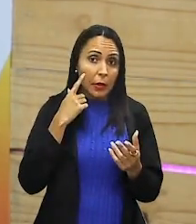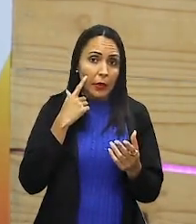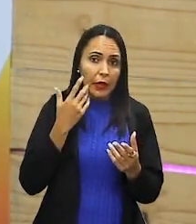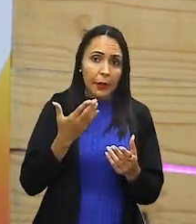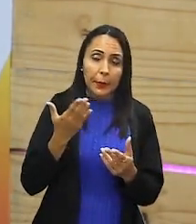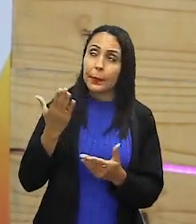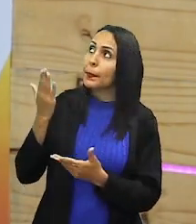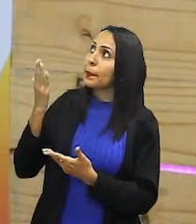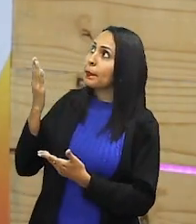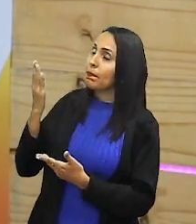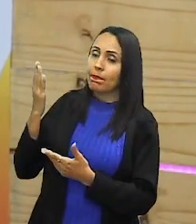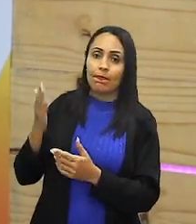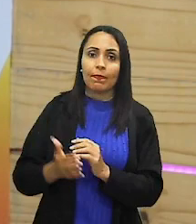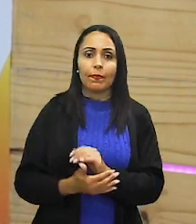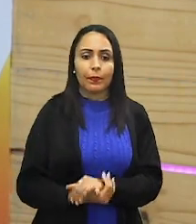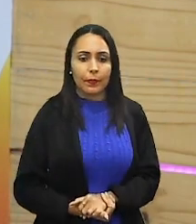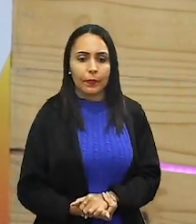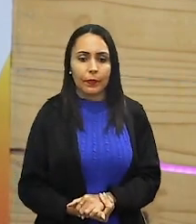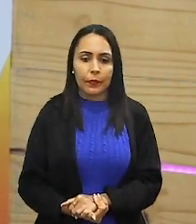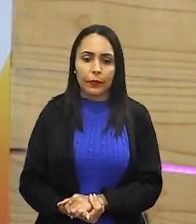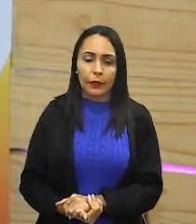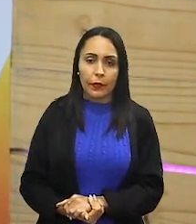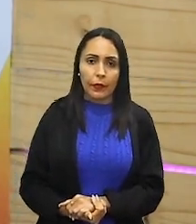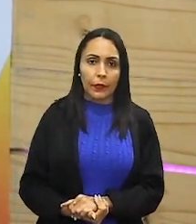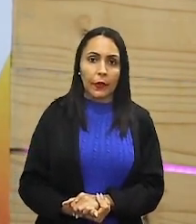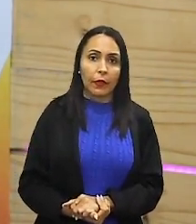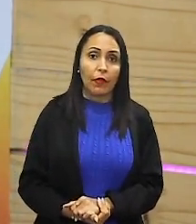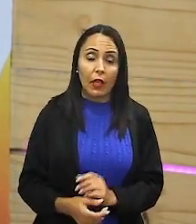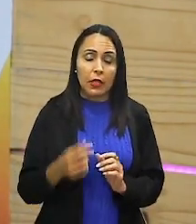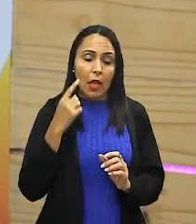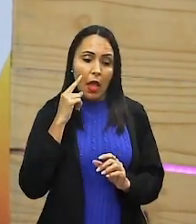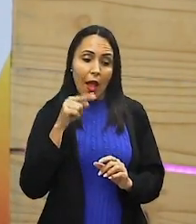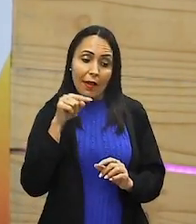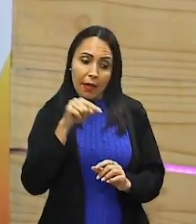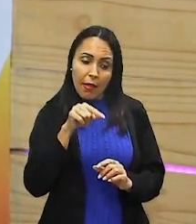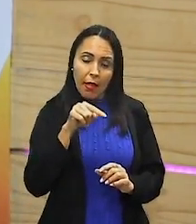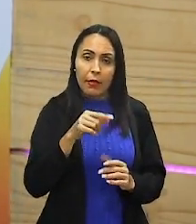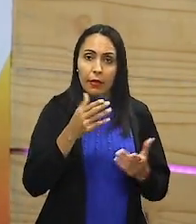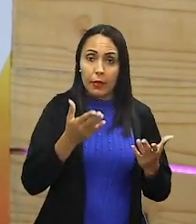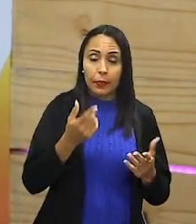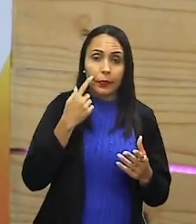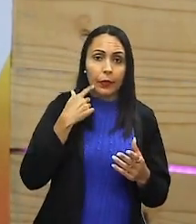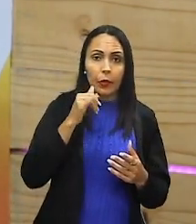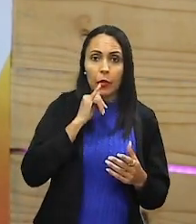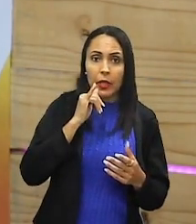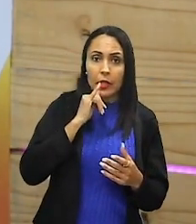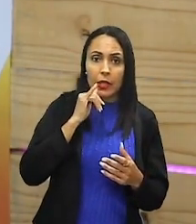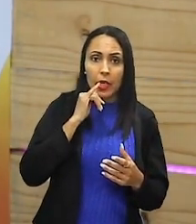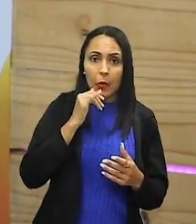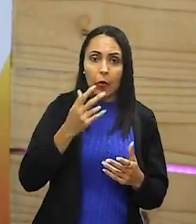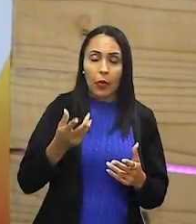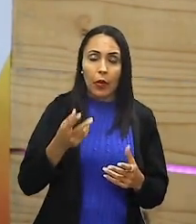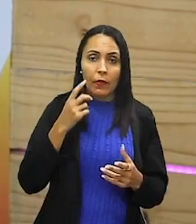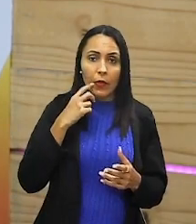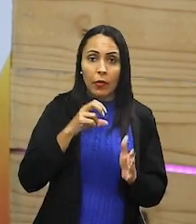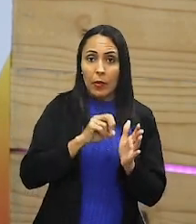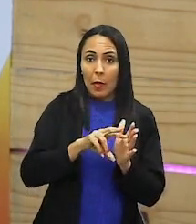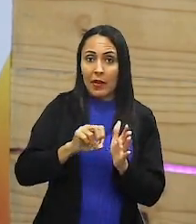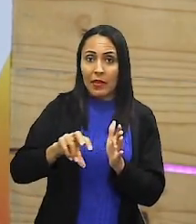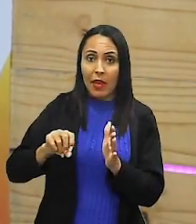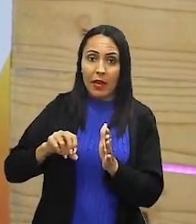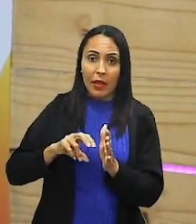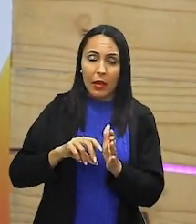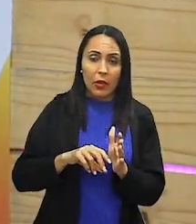parasitar aquela célula específica. Não vai ser outra não, vai ser aquela. Por exemplo, vírus de bactéria só consegue parasitar